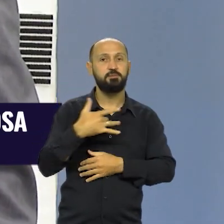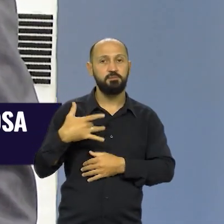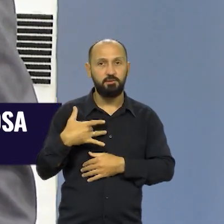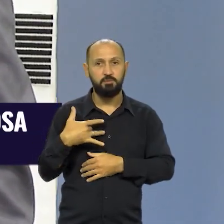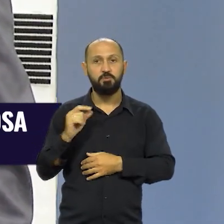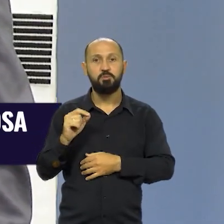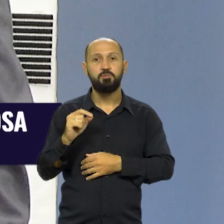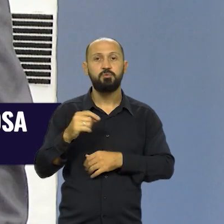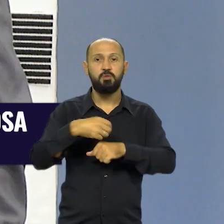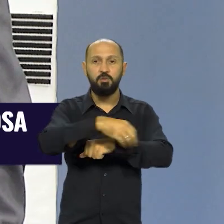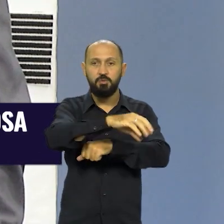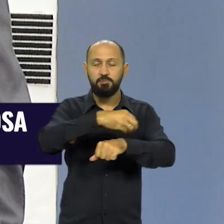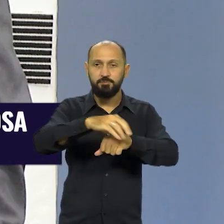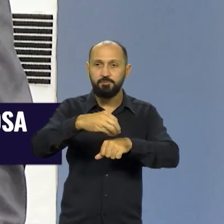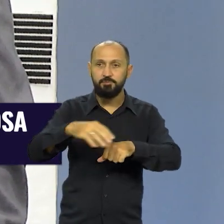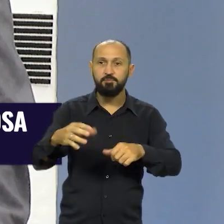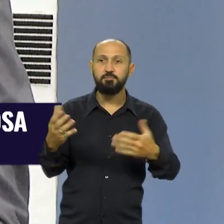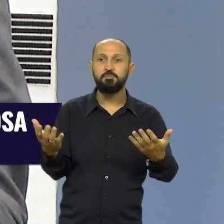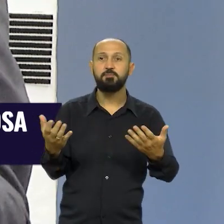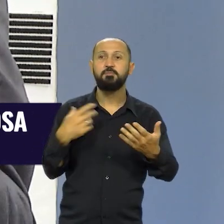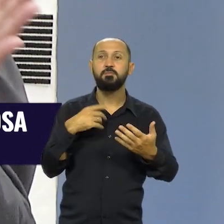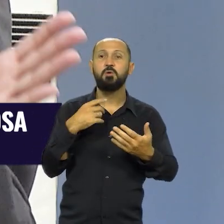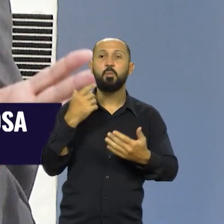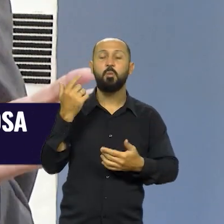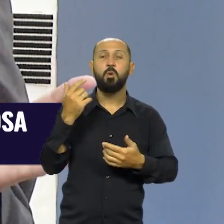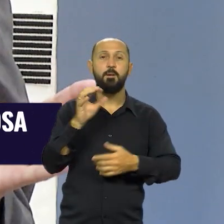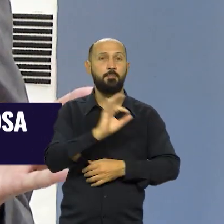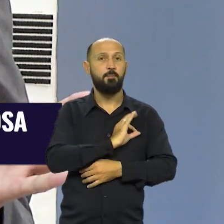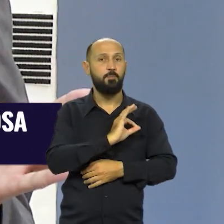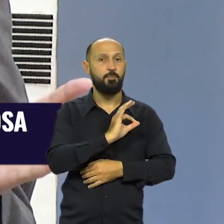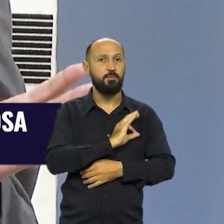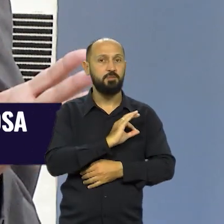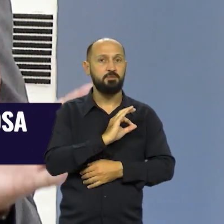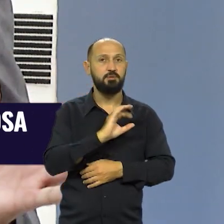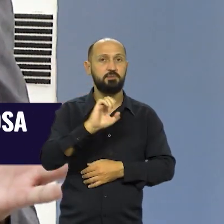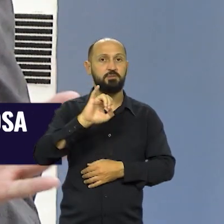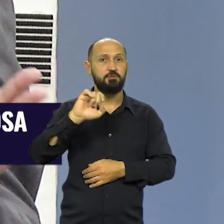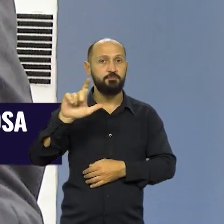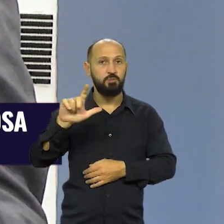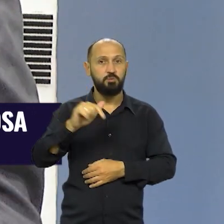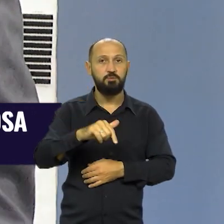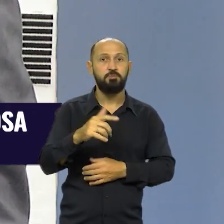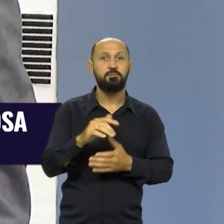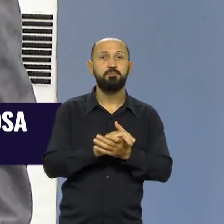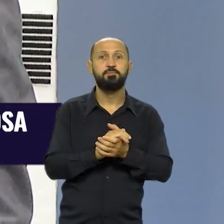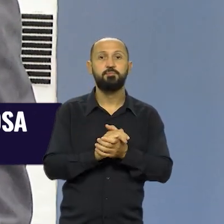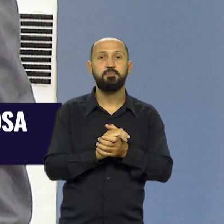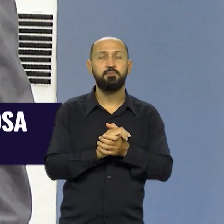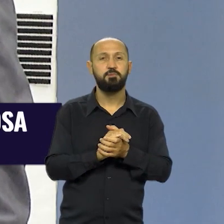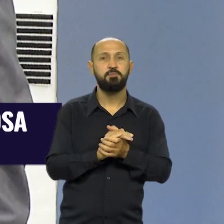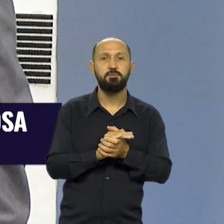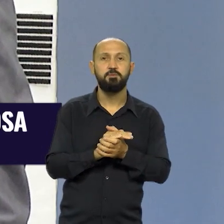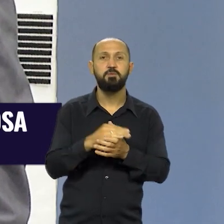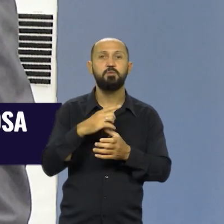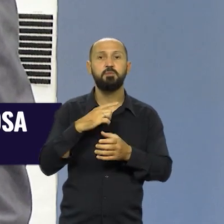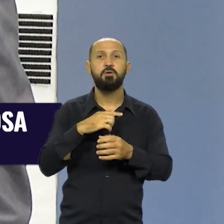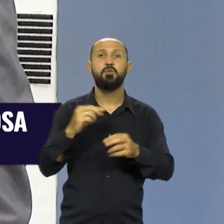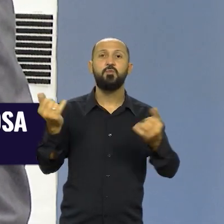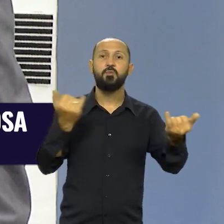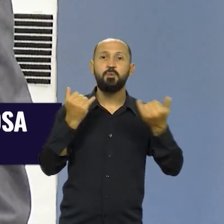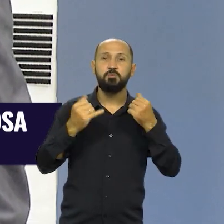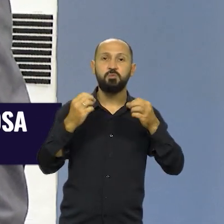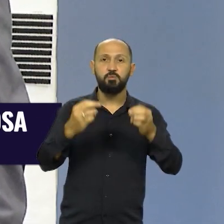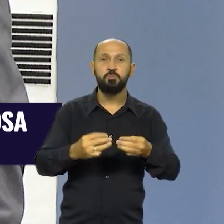ora, da saúde, que não são compartilhados com a Polícia Civil. Eu tenho dados, por exemplo,